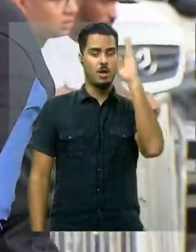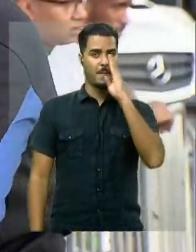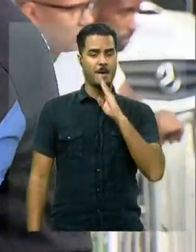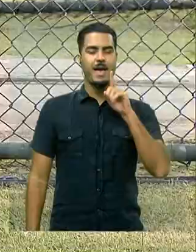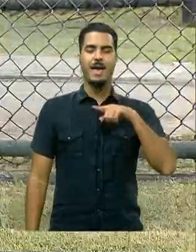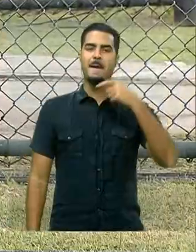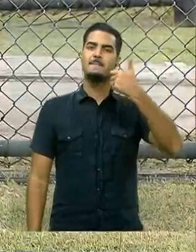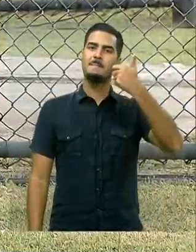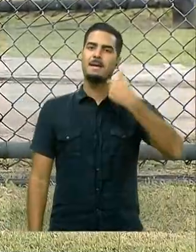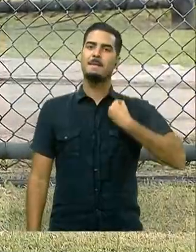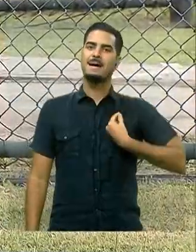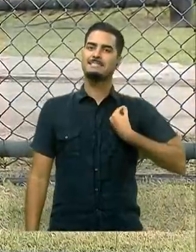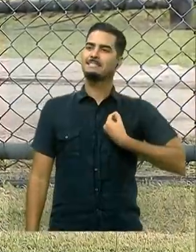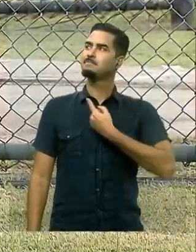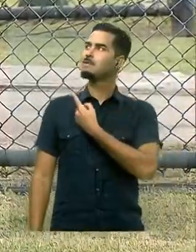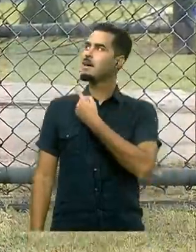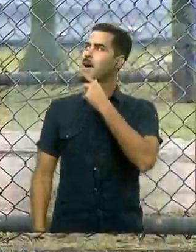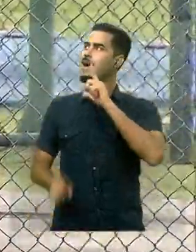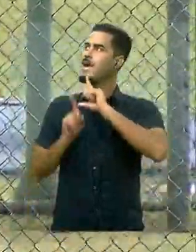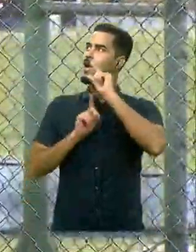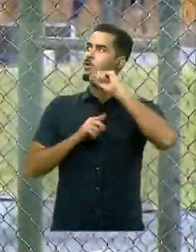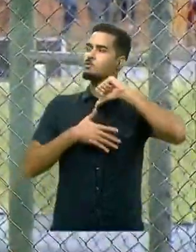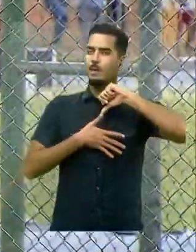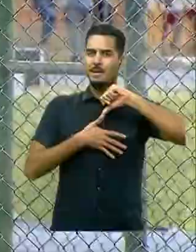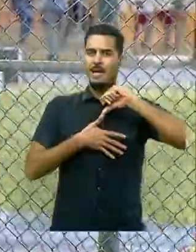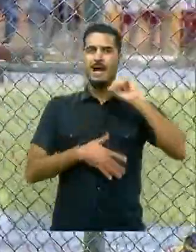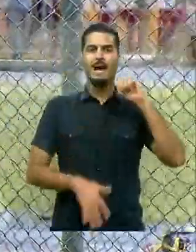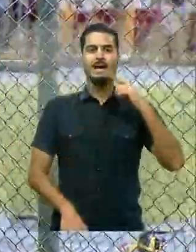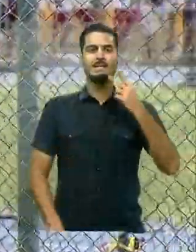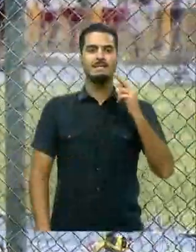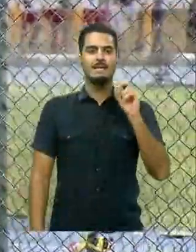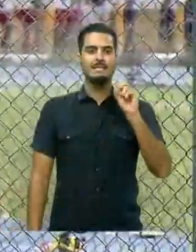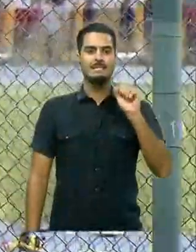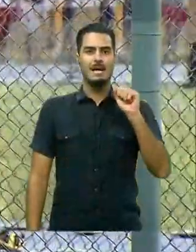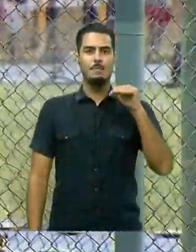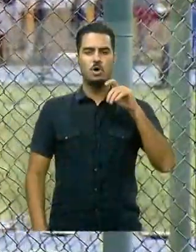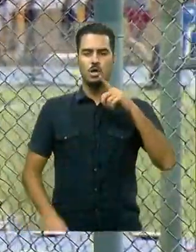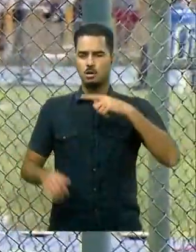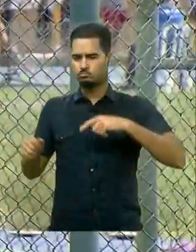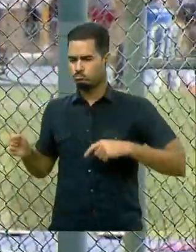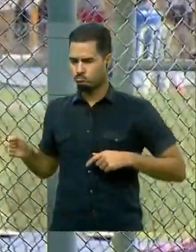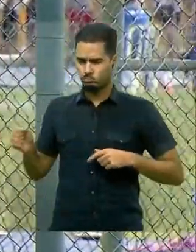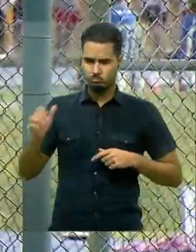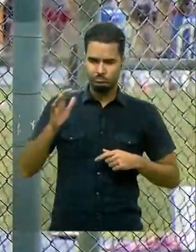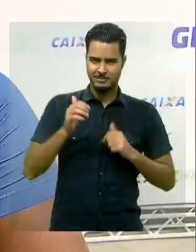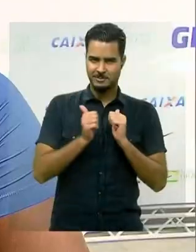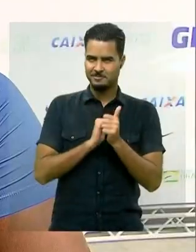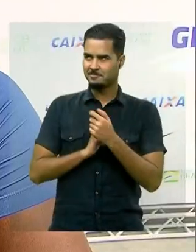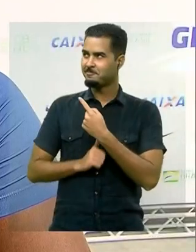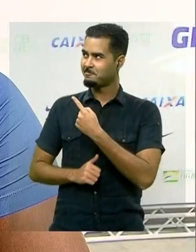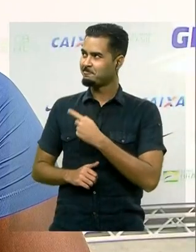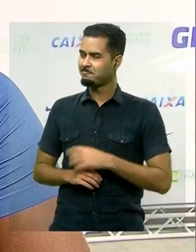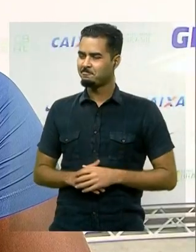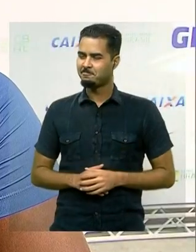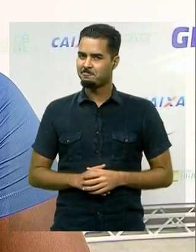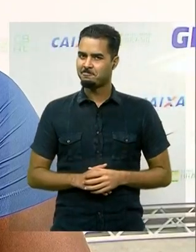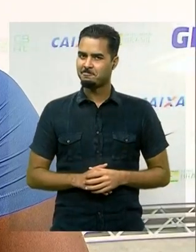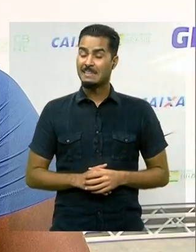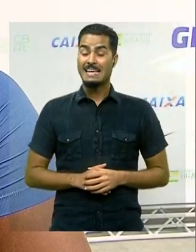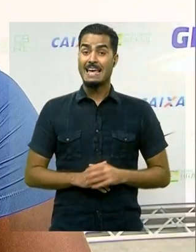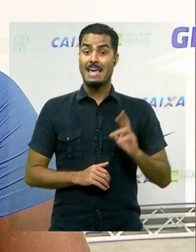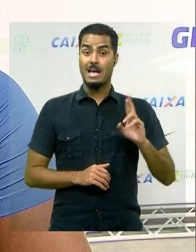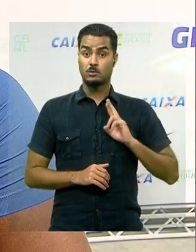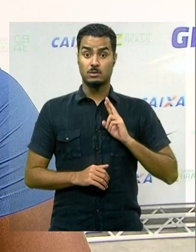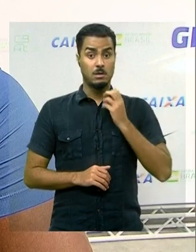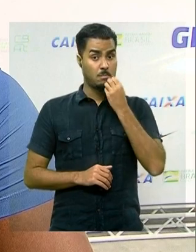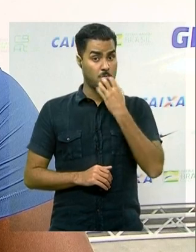da recordista sul-americana Andressa Moraes, do lançamento do disco. O resultado foi bom, mesmo